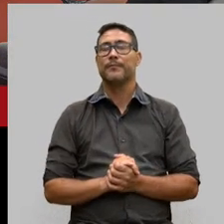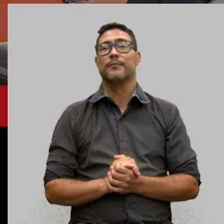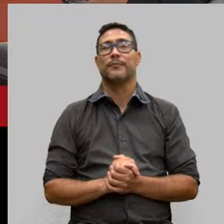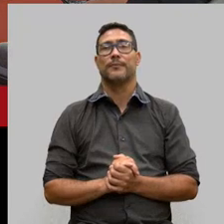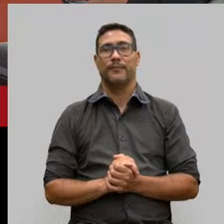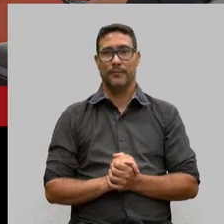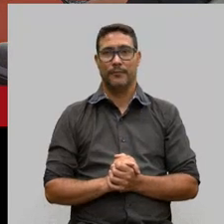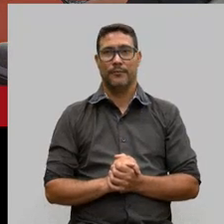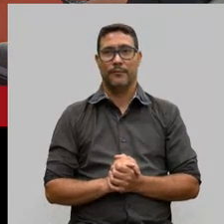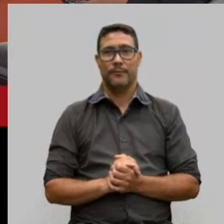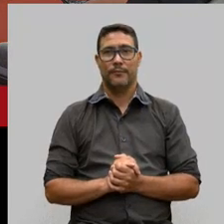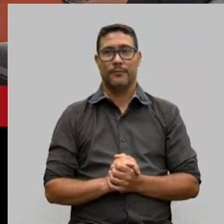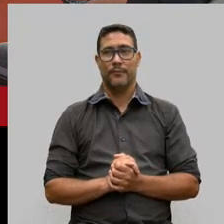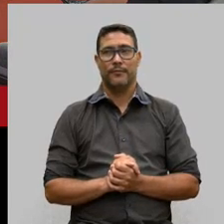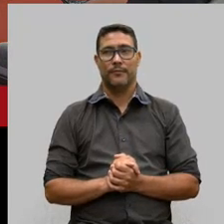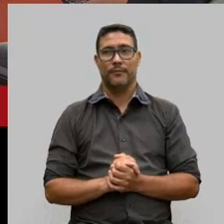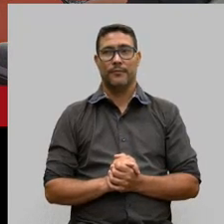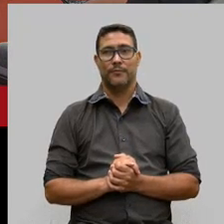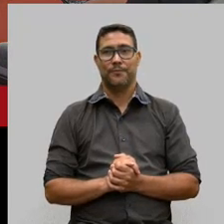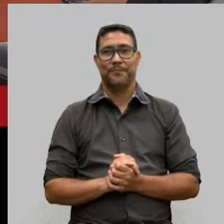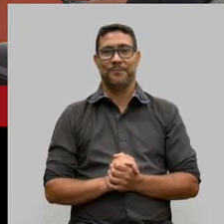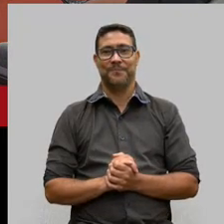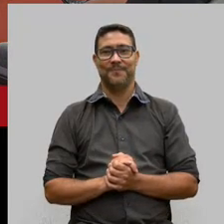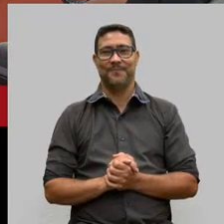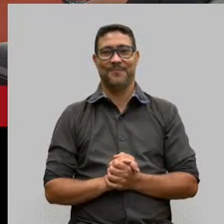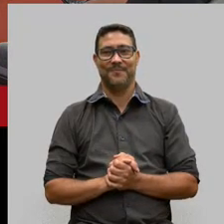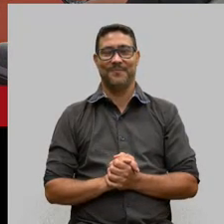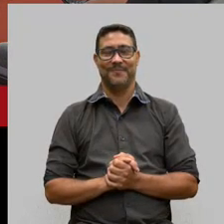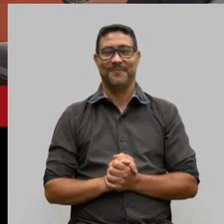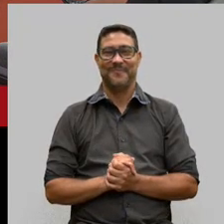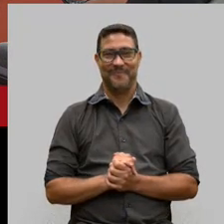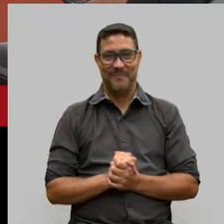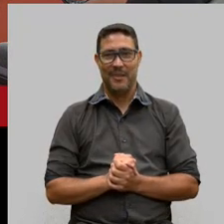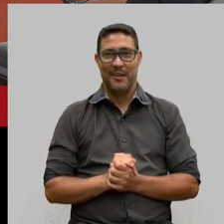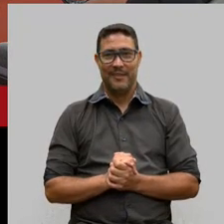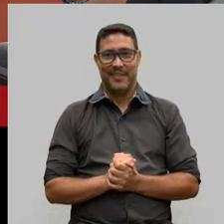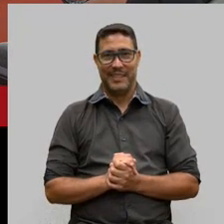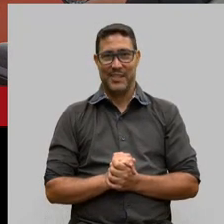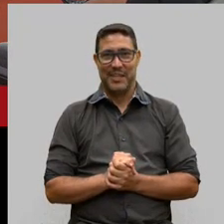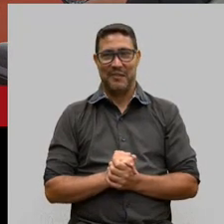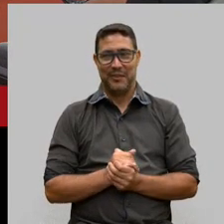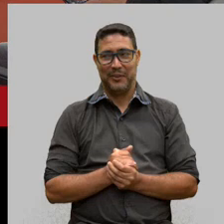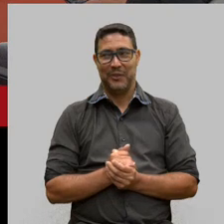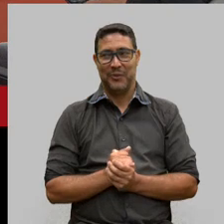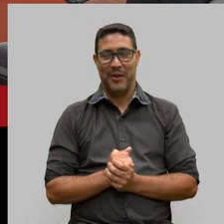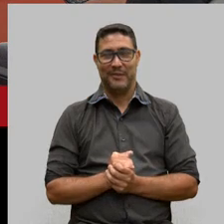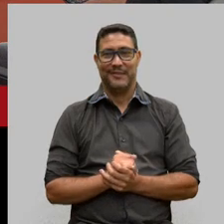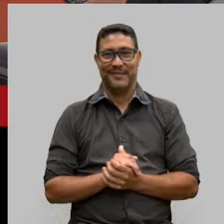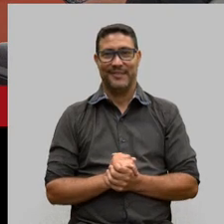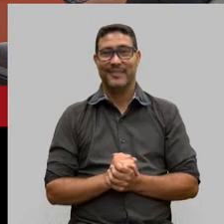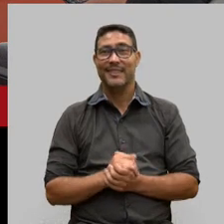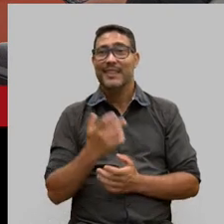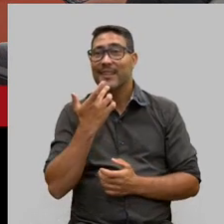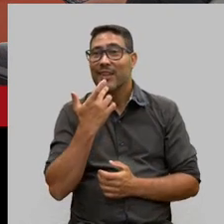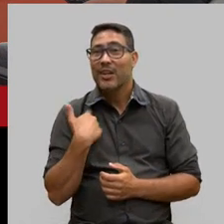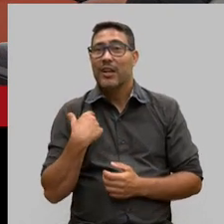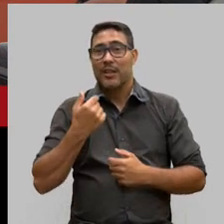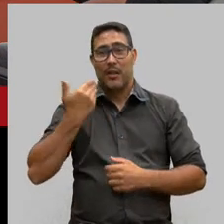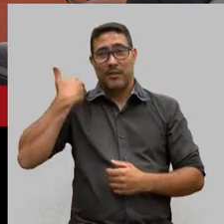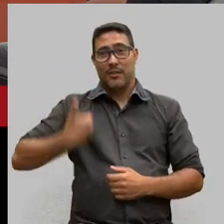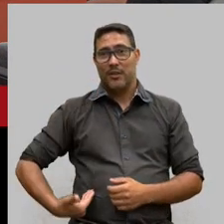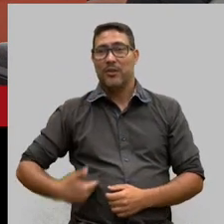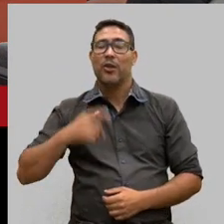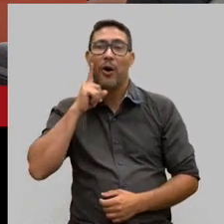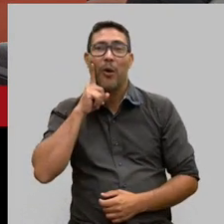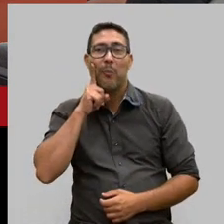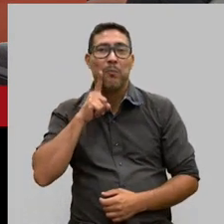Gerais bom Bom dia eh Bom dia minha autodescrição sou moreno cabelo preto